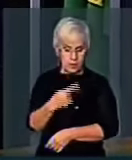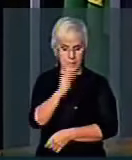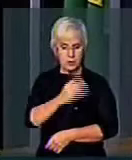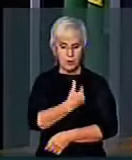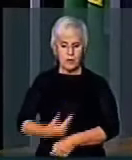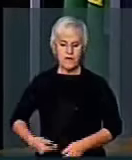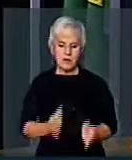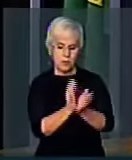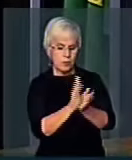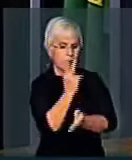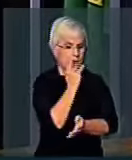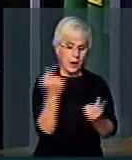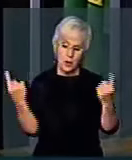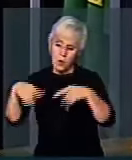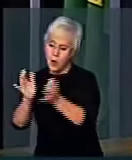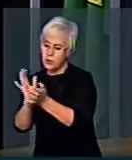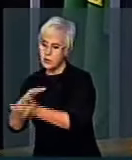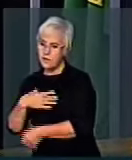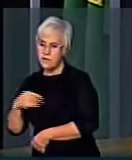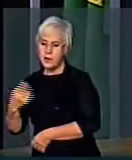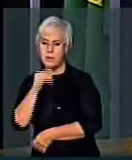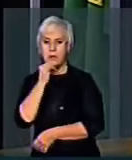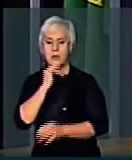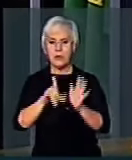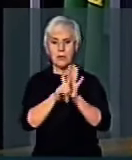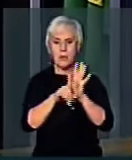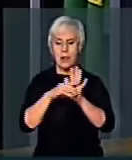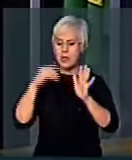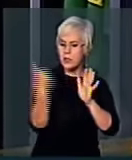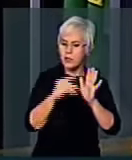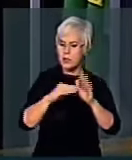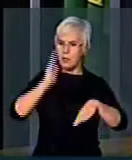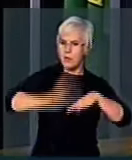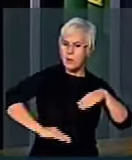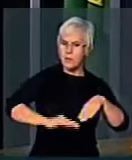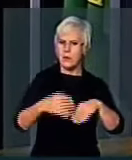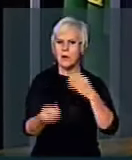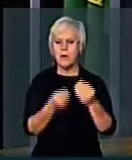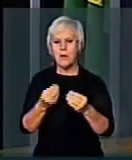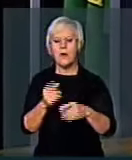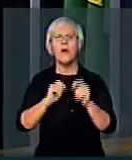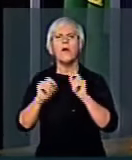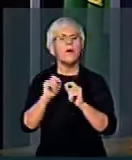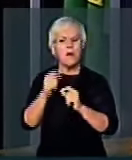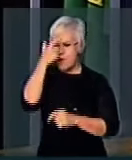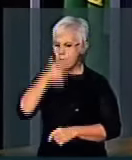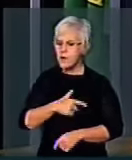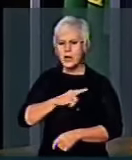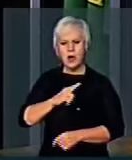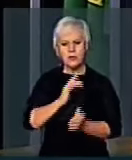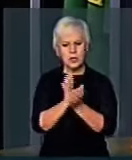por exemplo, a questão da lei das palmadas, agora é lei. Como que retaguarda moral